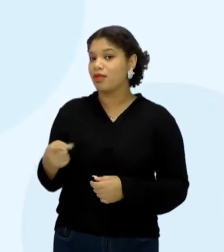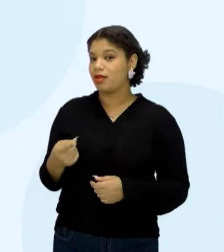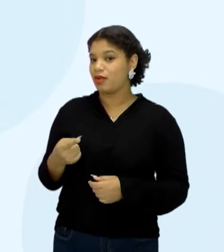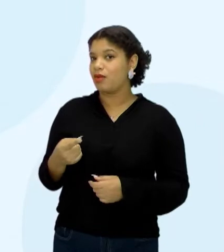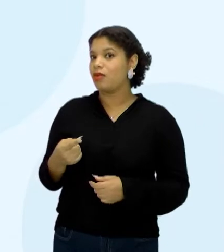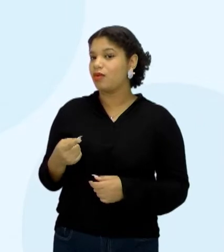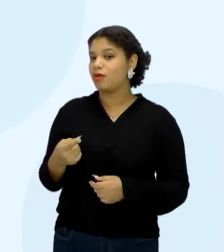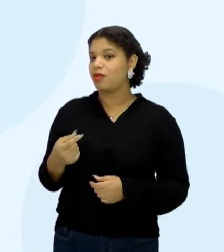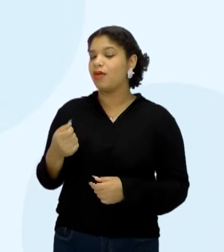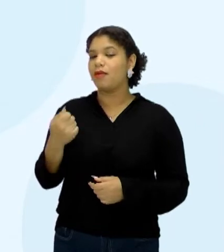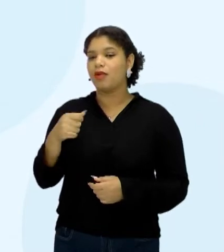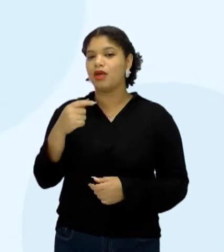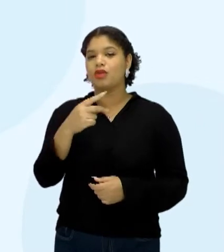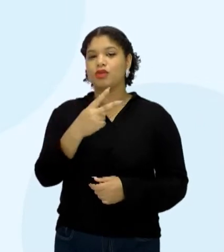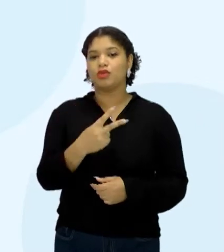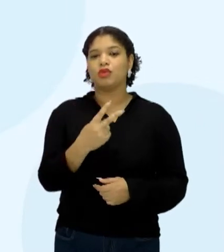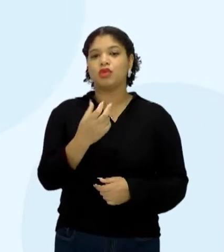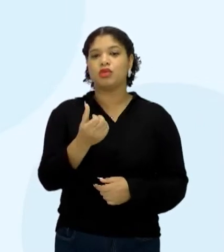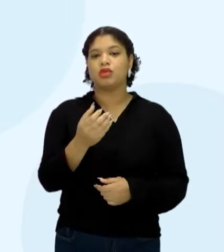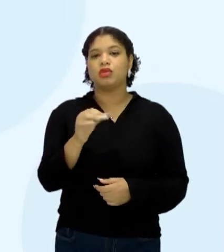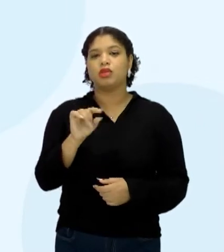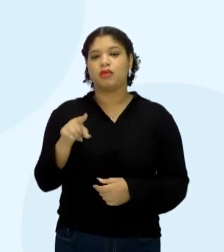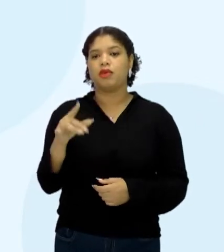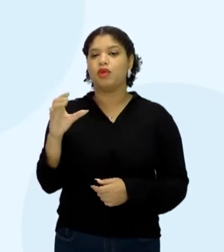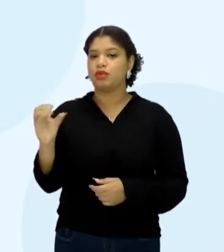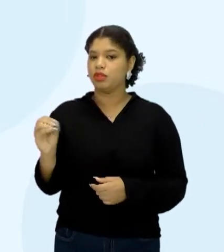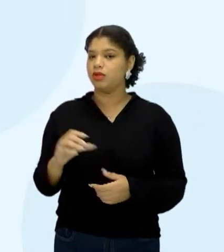Então, vai ficar 260,0, ou seja,